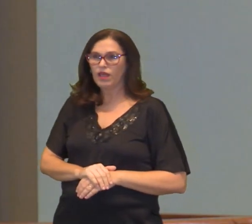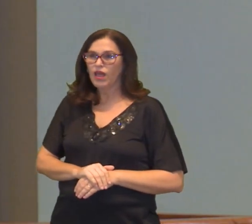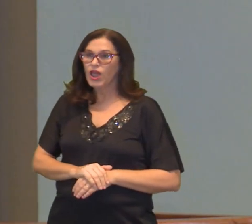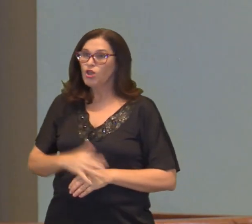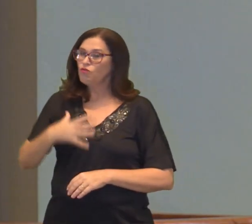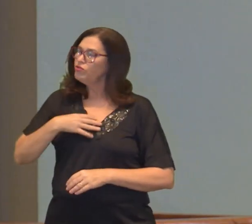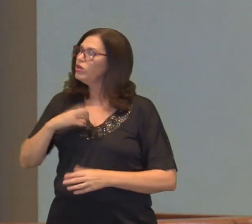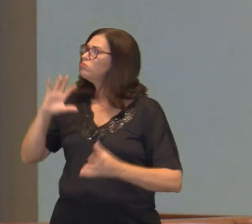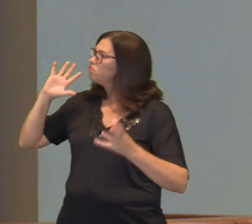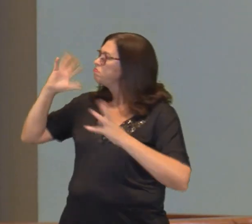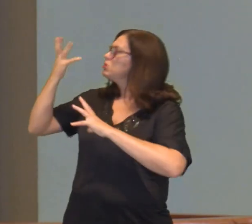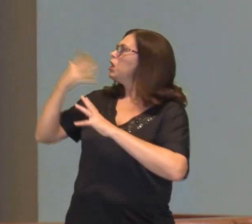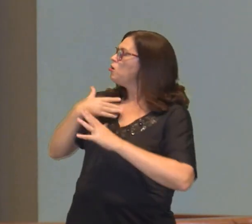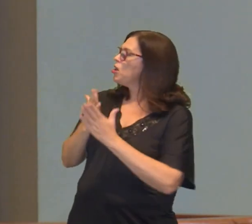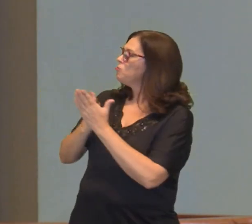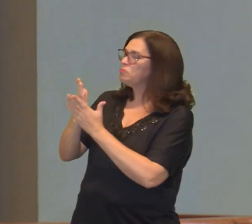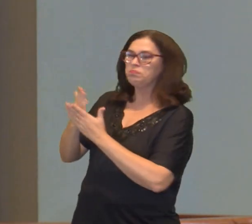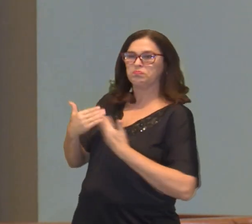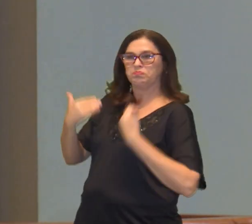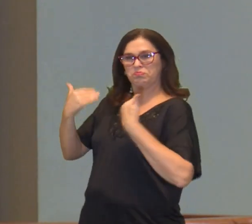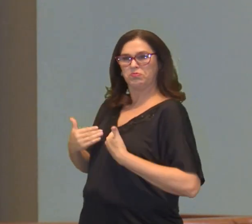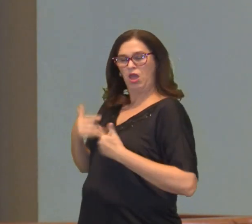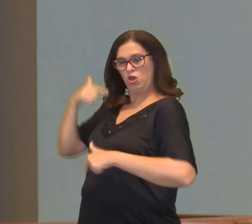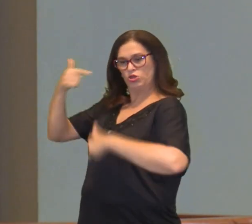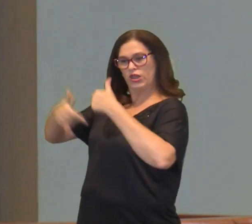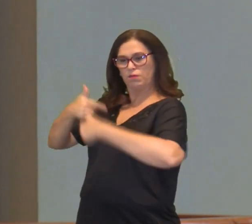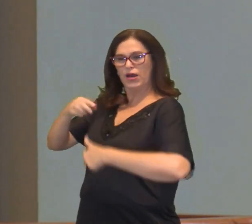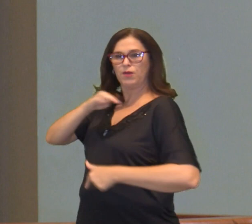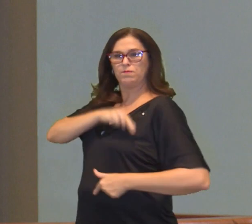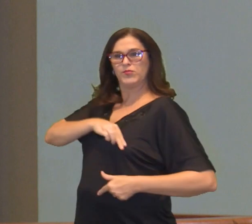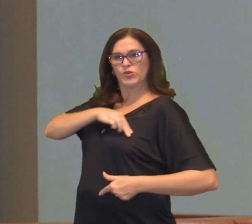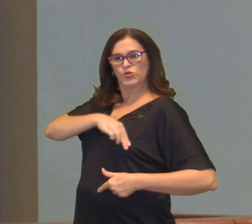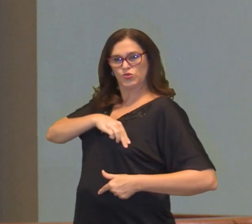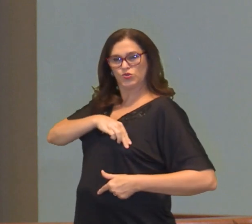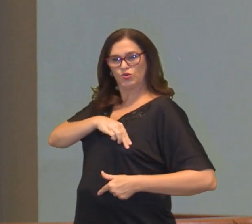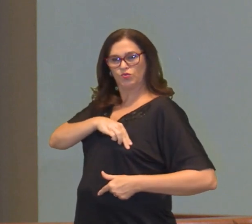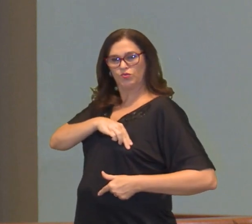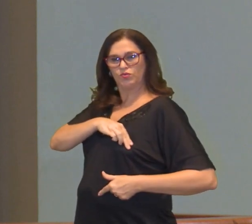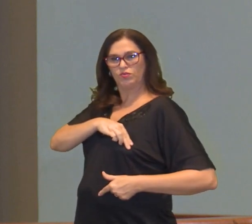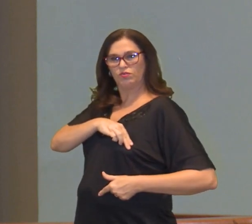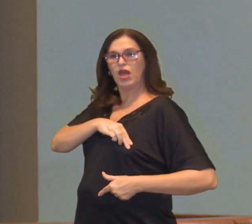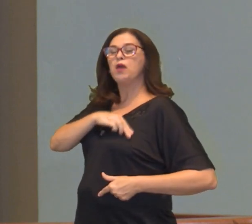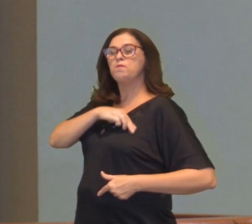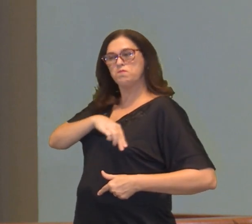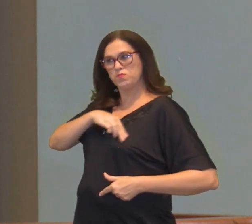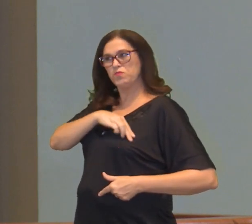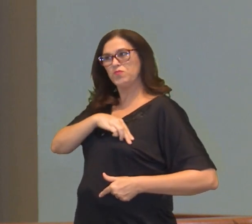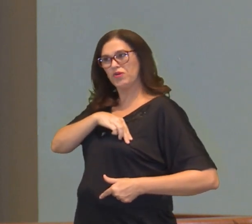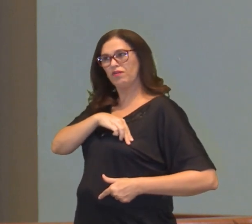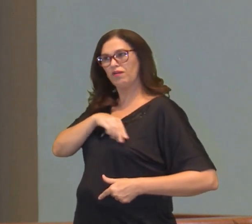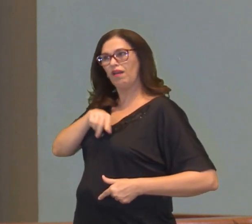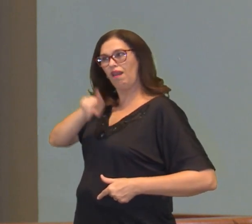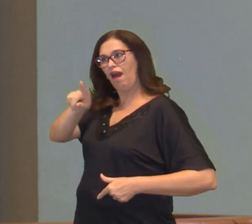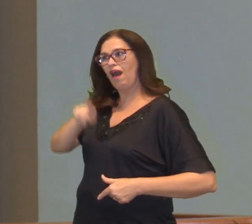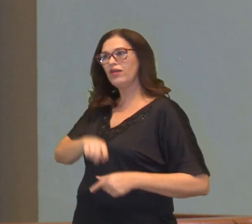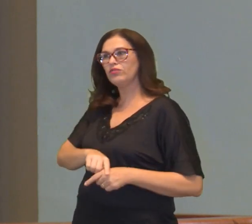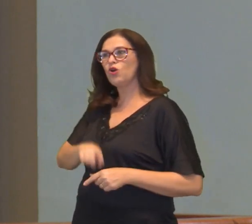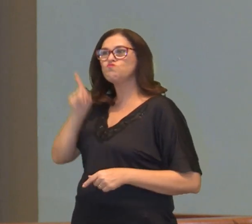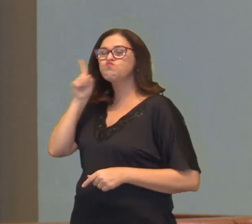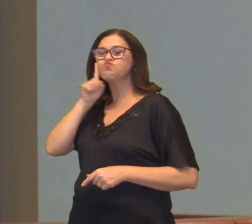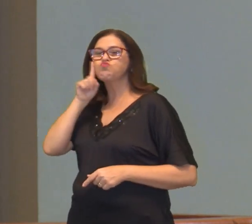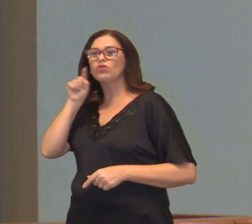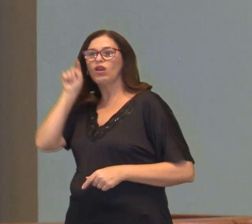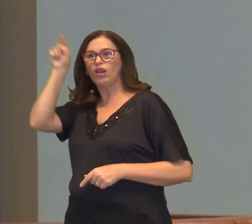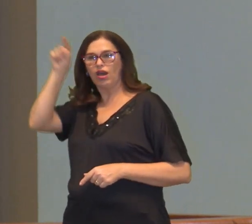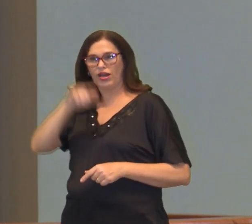vida. Apresentou-se para o trabalho missionário e foi missionário na Geórgia, do outro lado